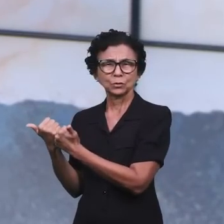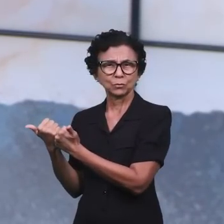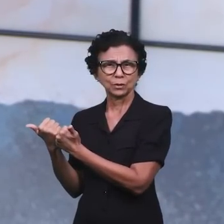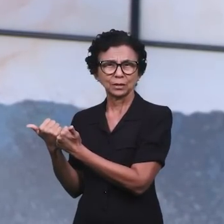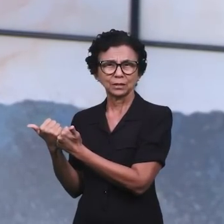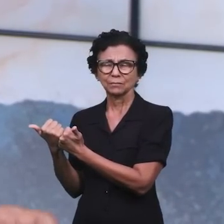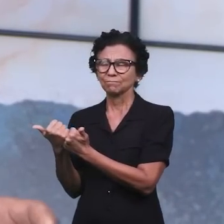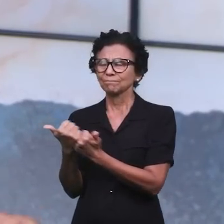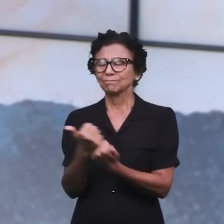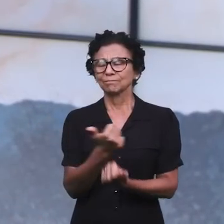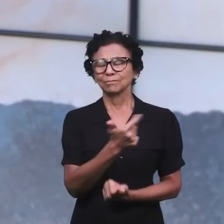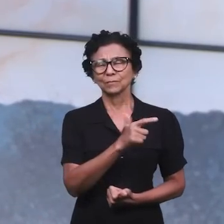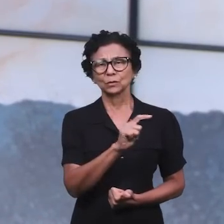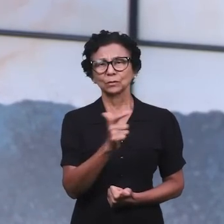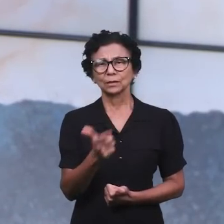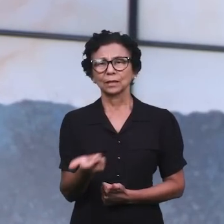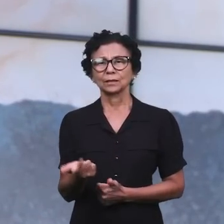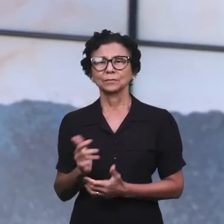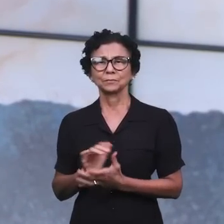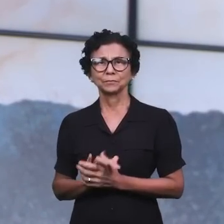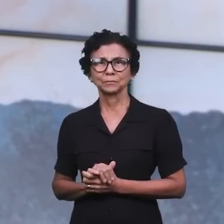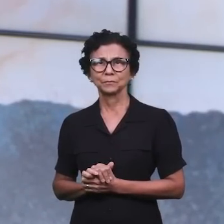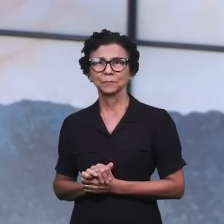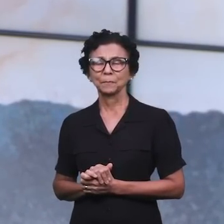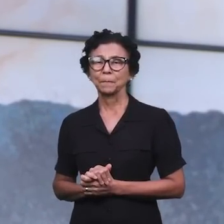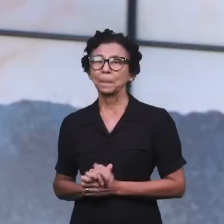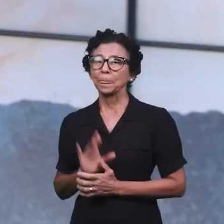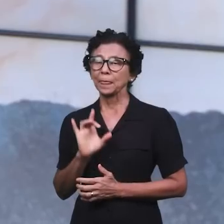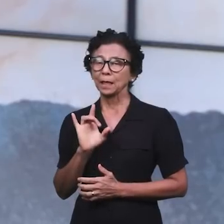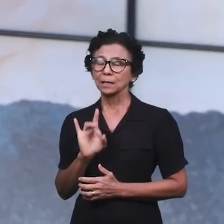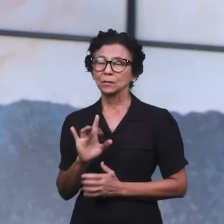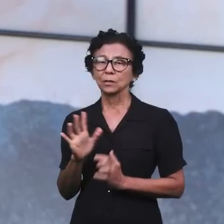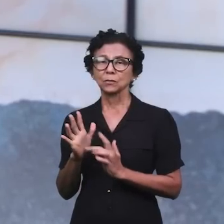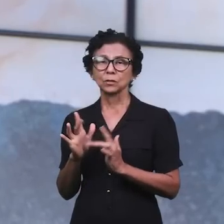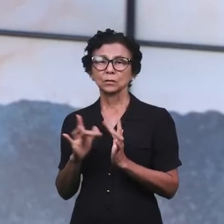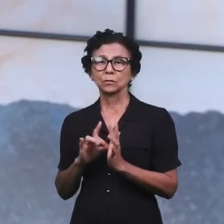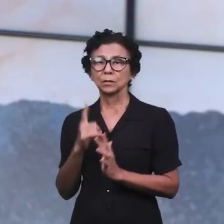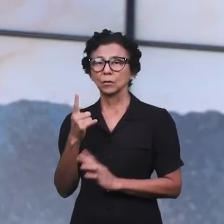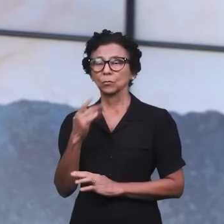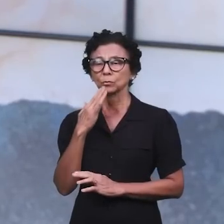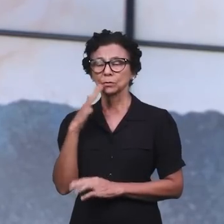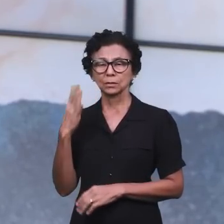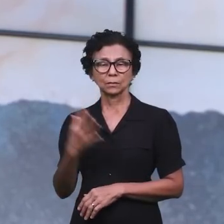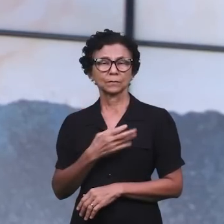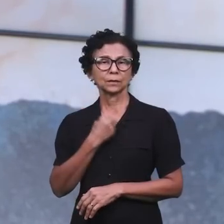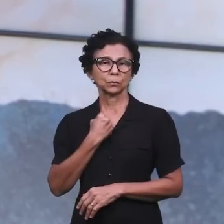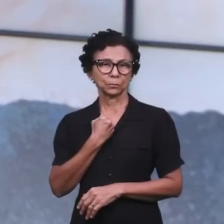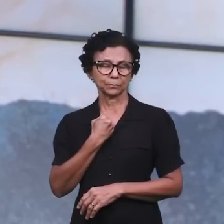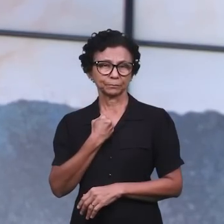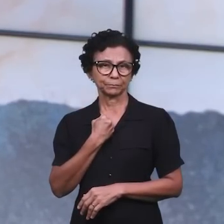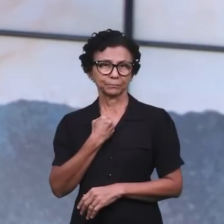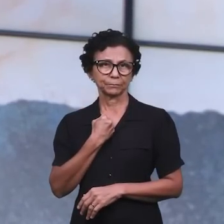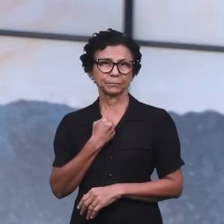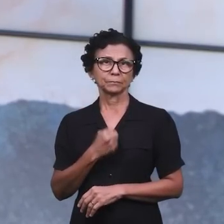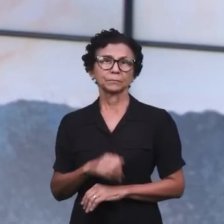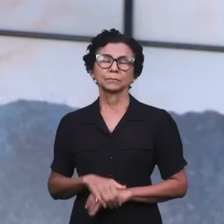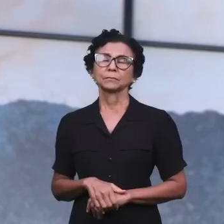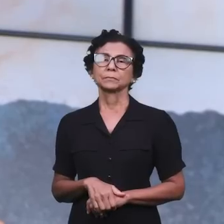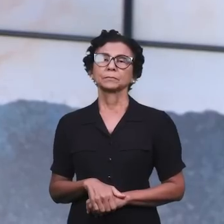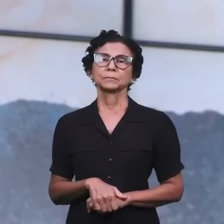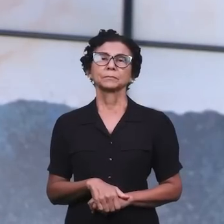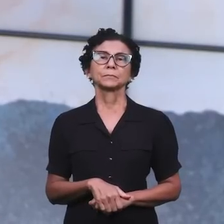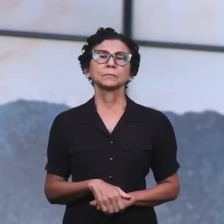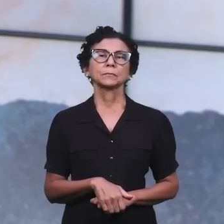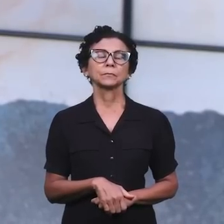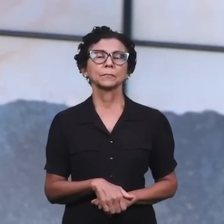Jesus dentro do projeto redentor de Deus para a vida do homem. Não há outra alternativa.